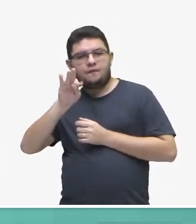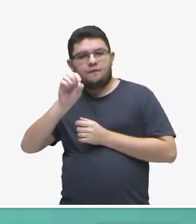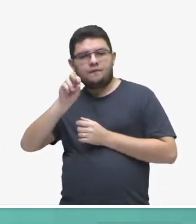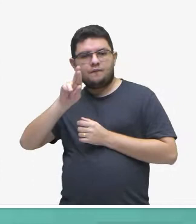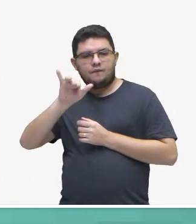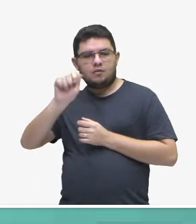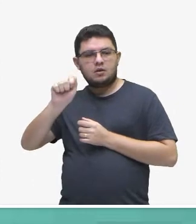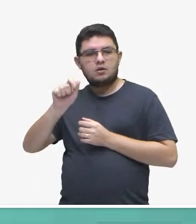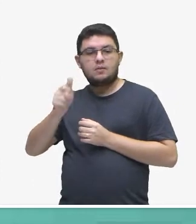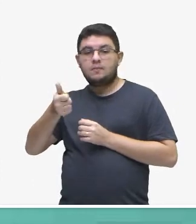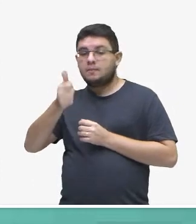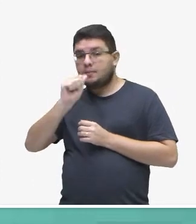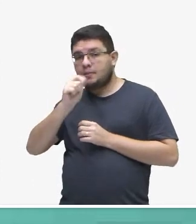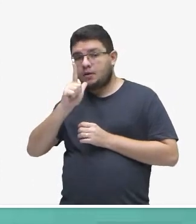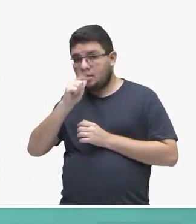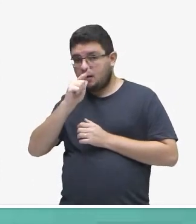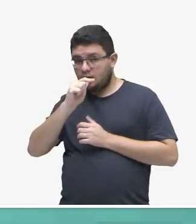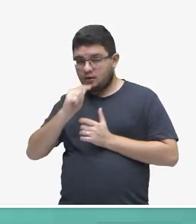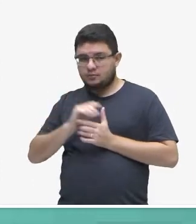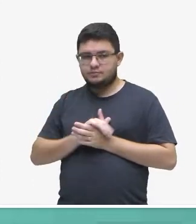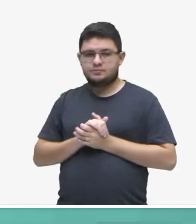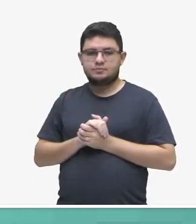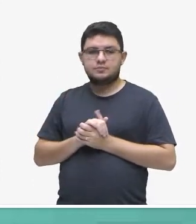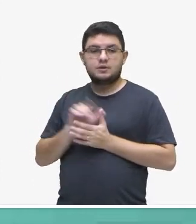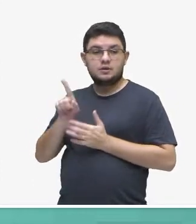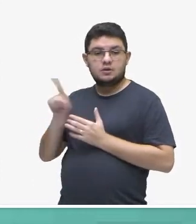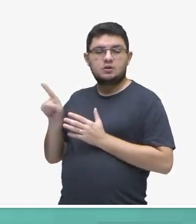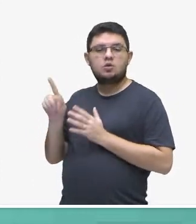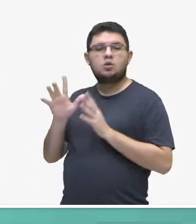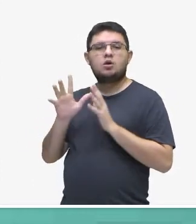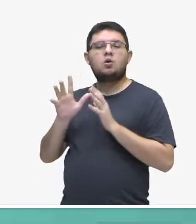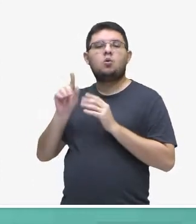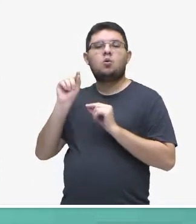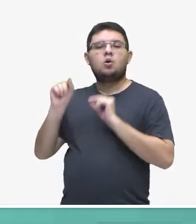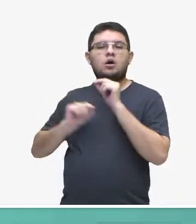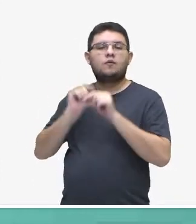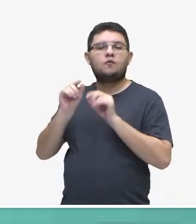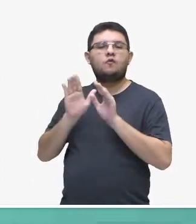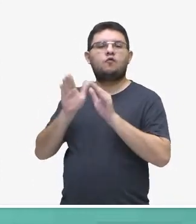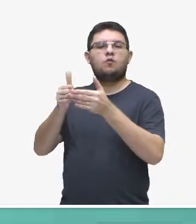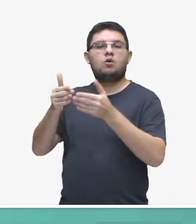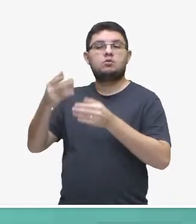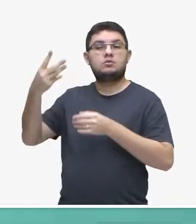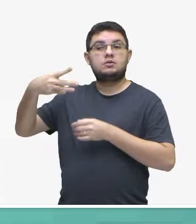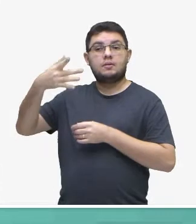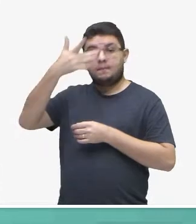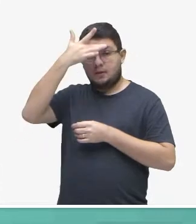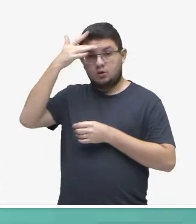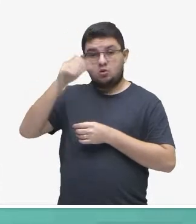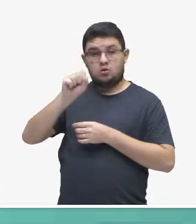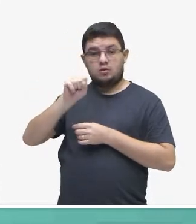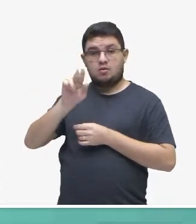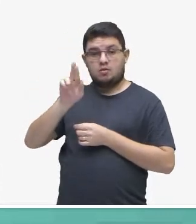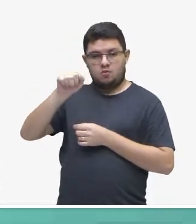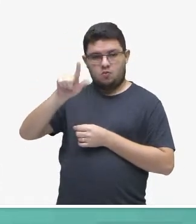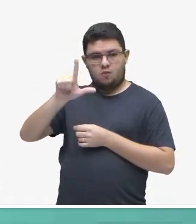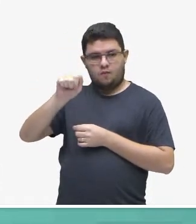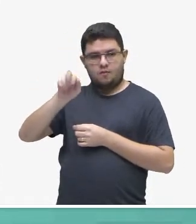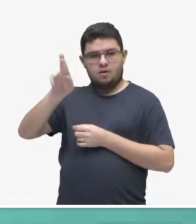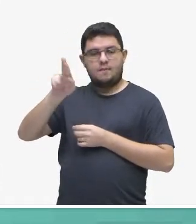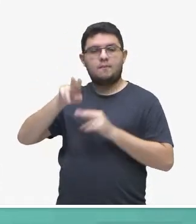terceira pessoa do singular e esses verbos estão no simple present. Então, quando eu for adicionar essa frase, essa